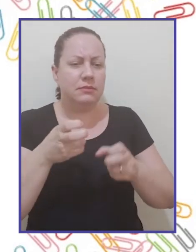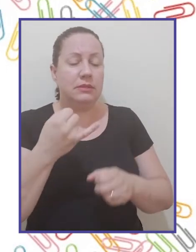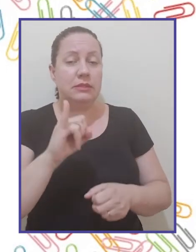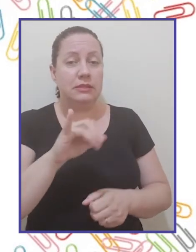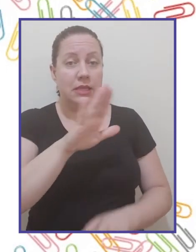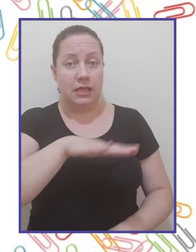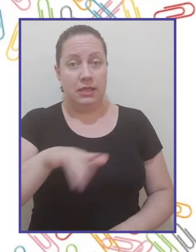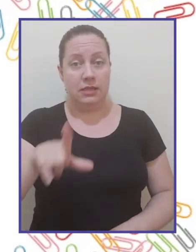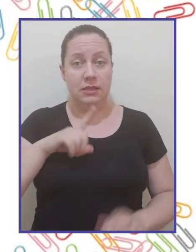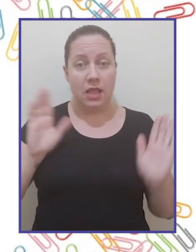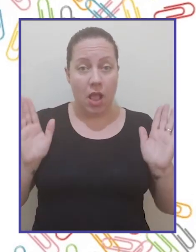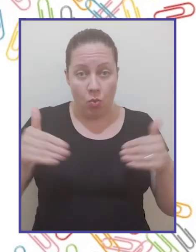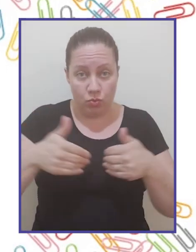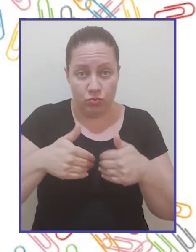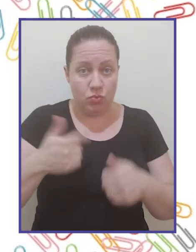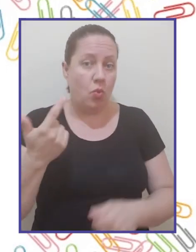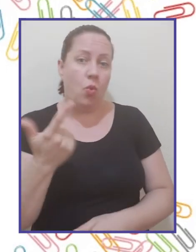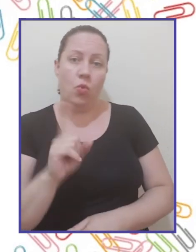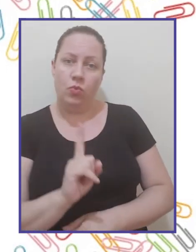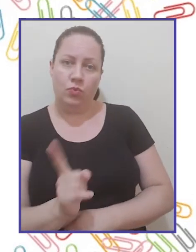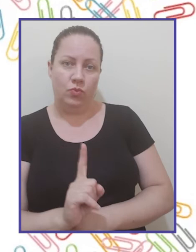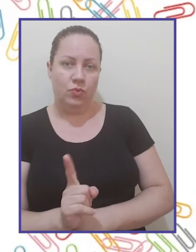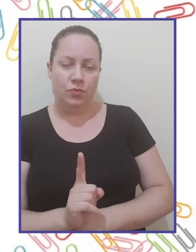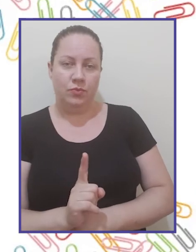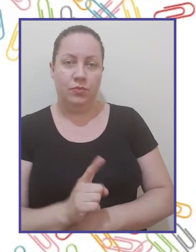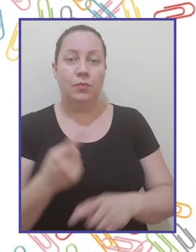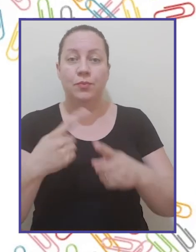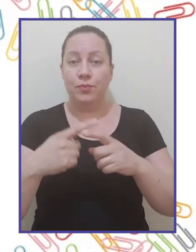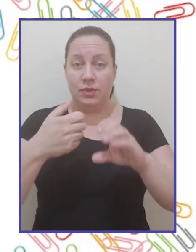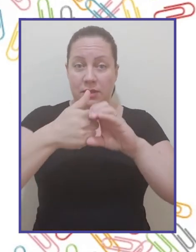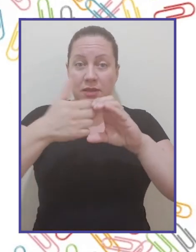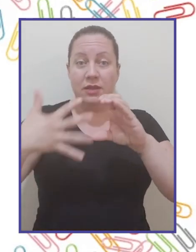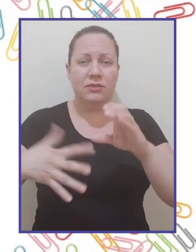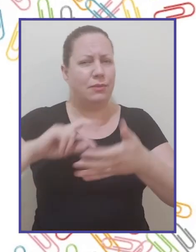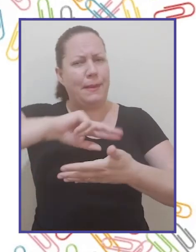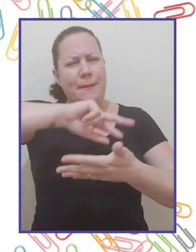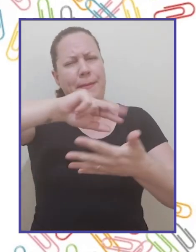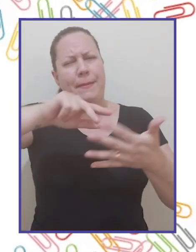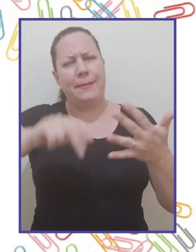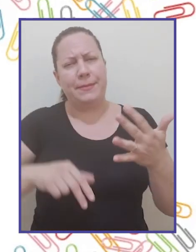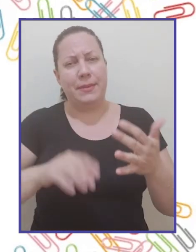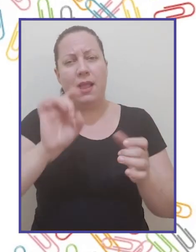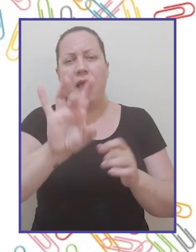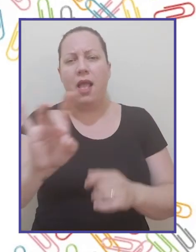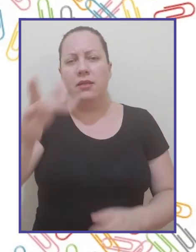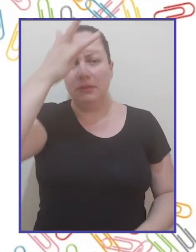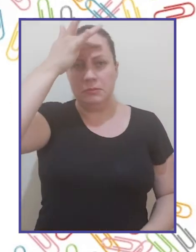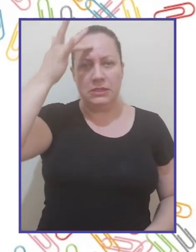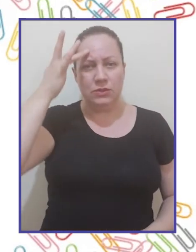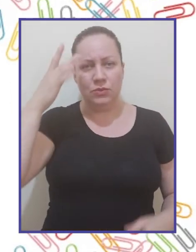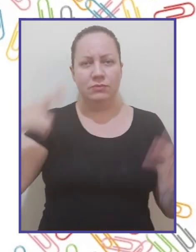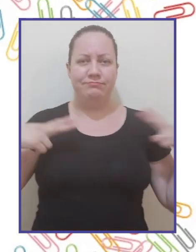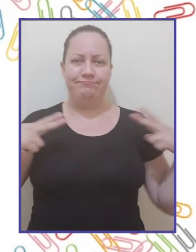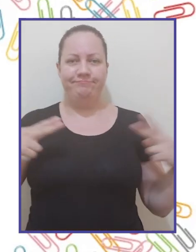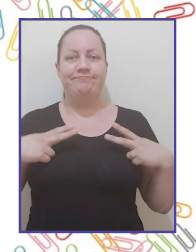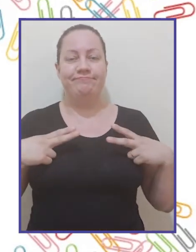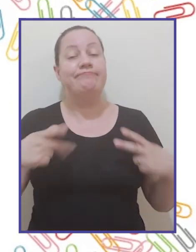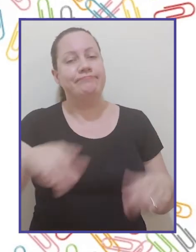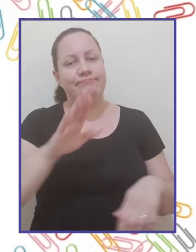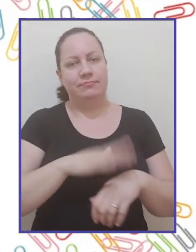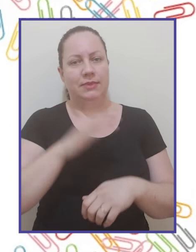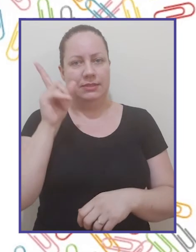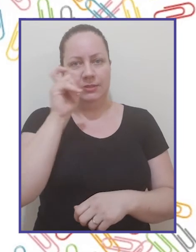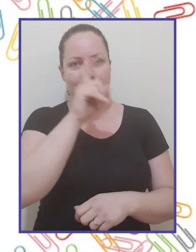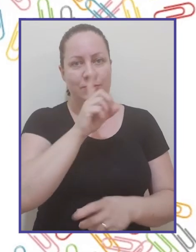uma criança é autista ou não, porque as características variam de pessoa para pessoa, e